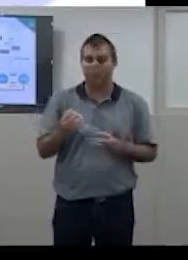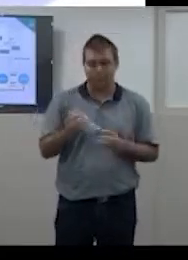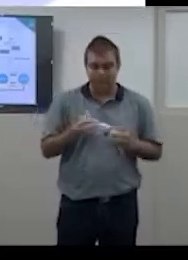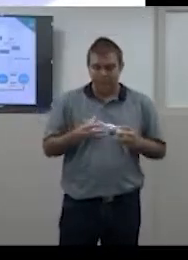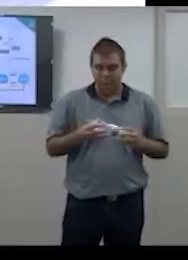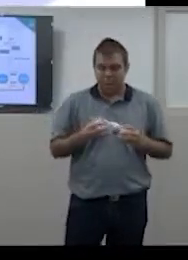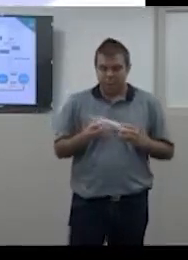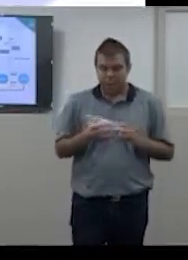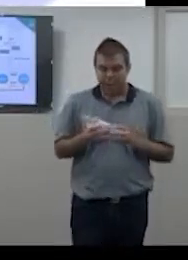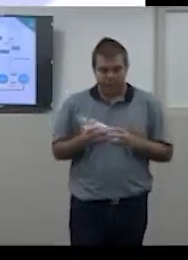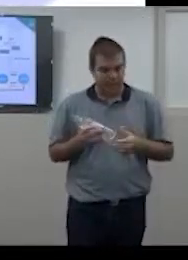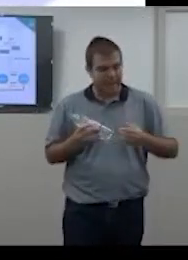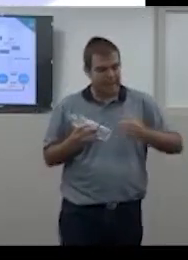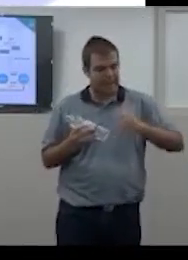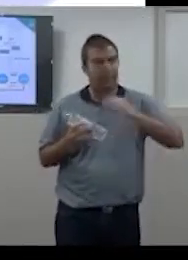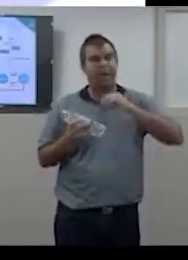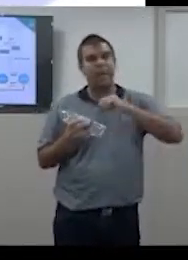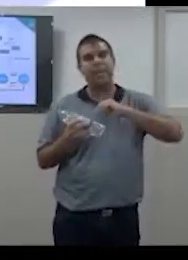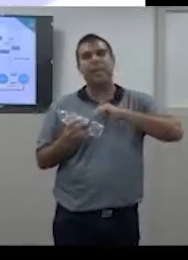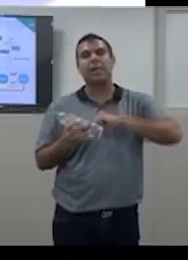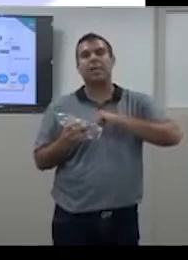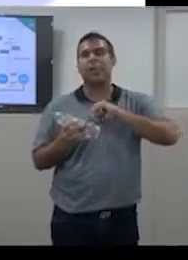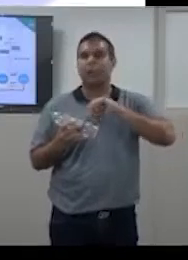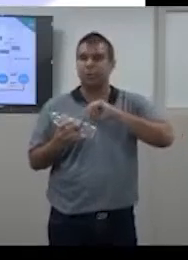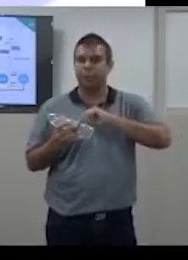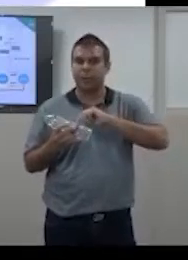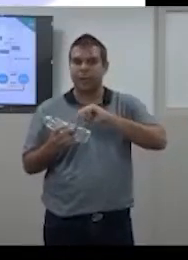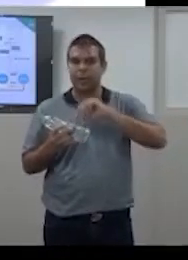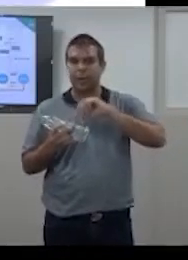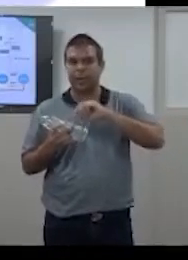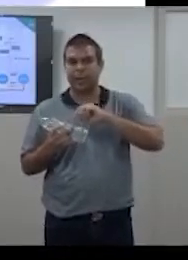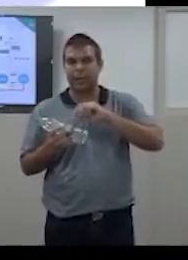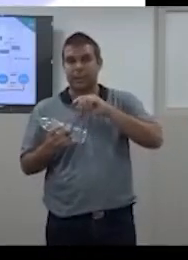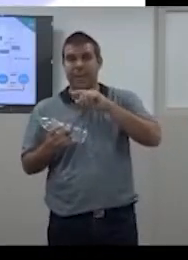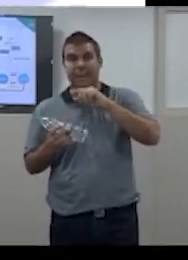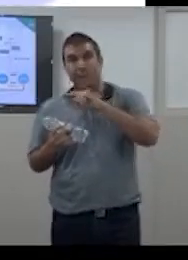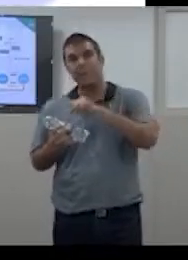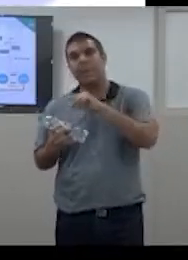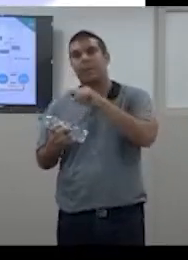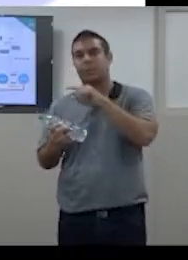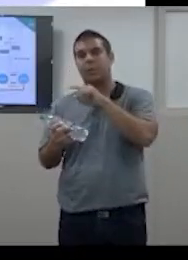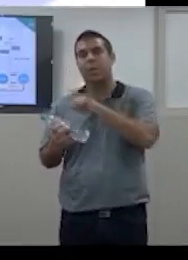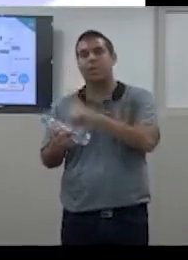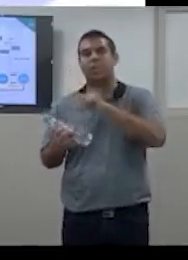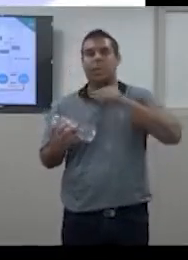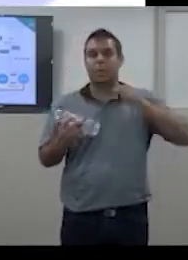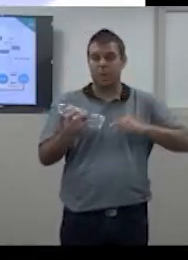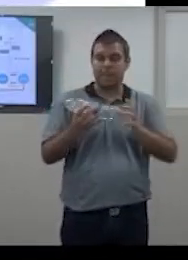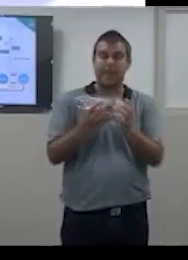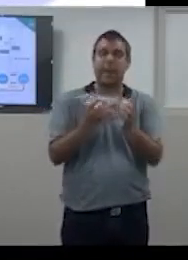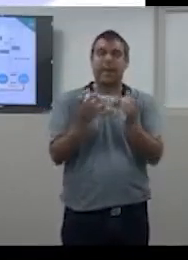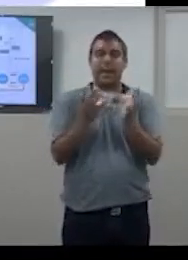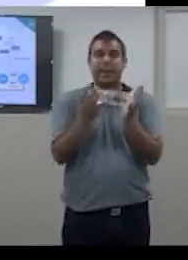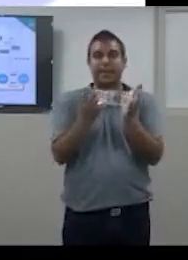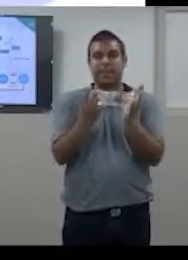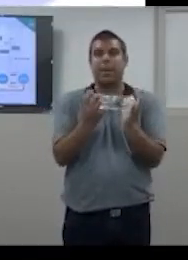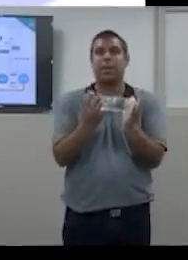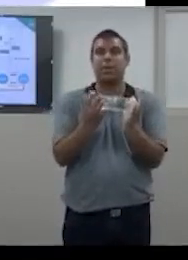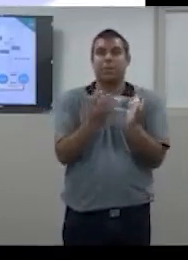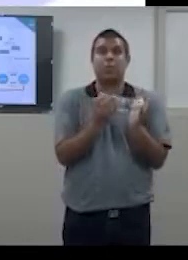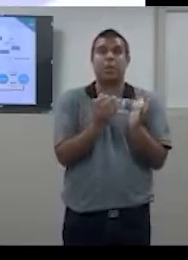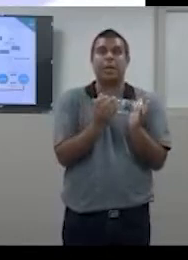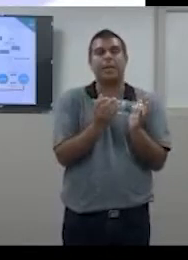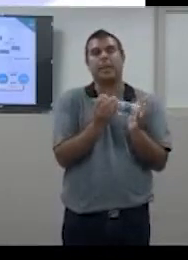nossa aqui, que é o Sol. O que acontece? A intensidade de calor, ou fluxo de calor que está tendo é tão intenso do Sol para